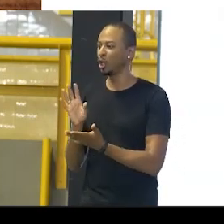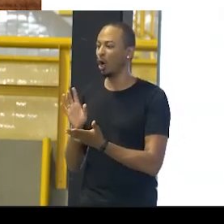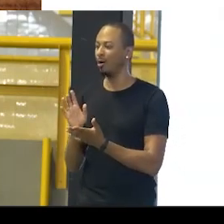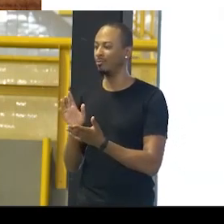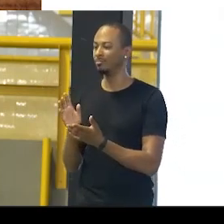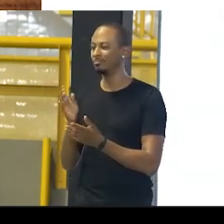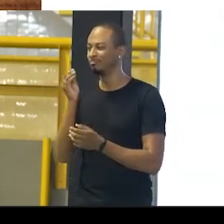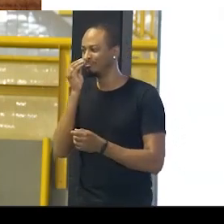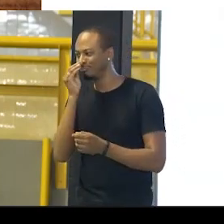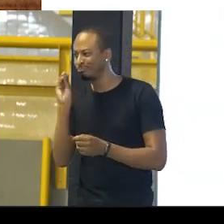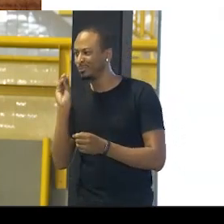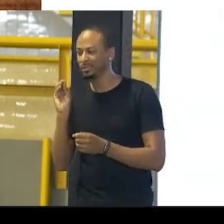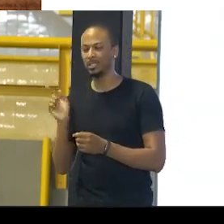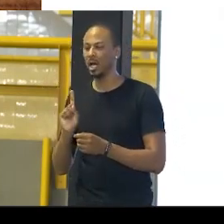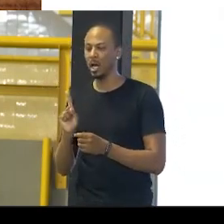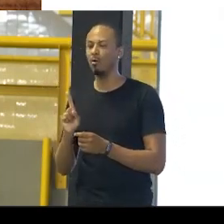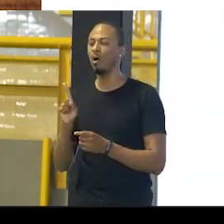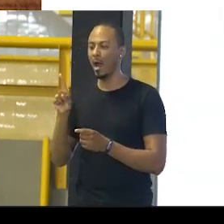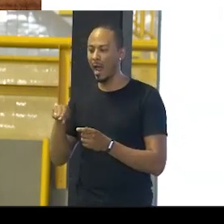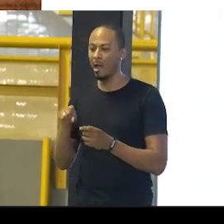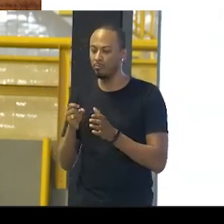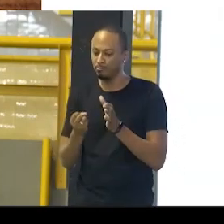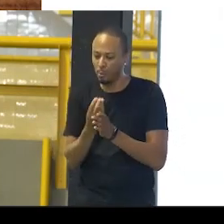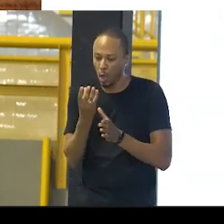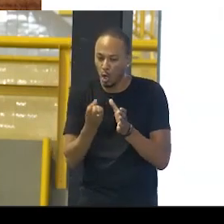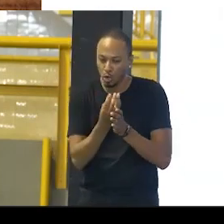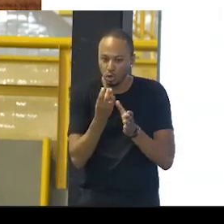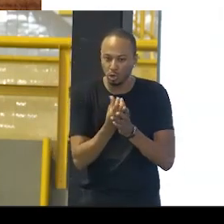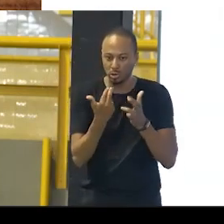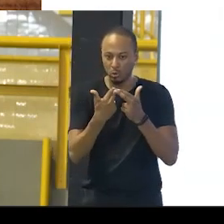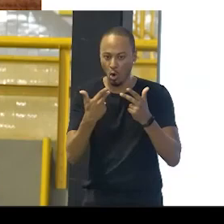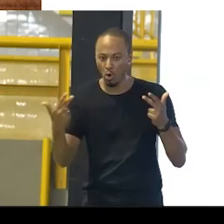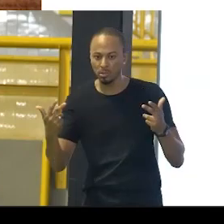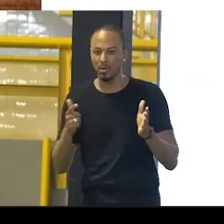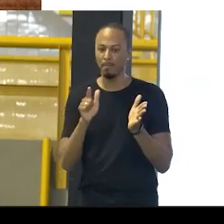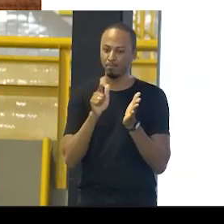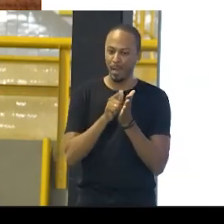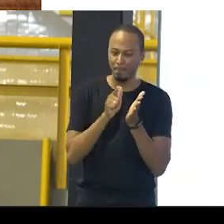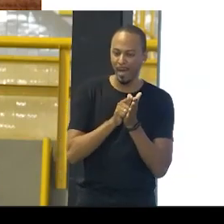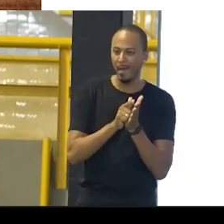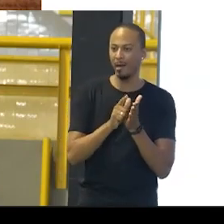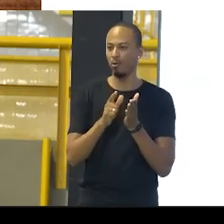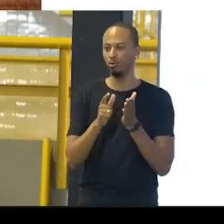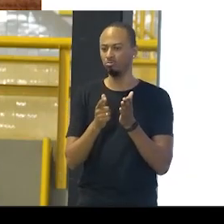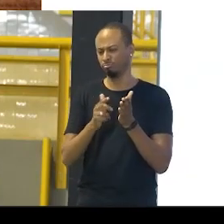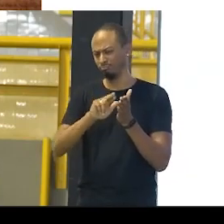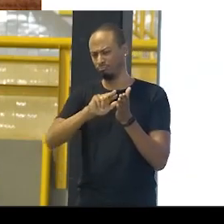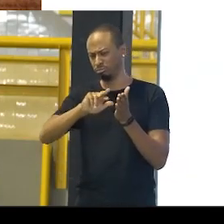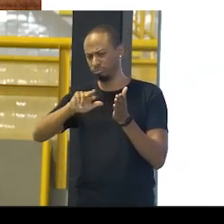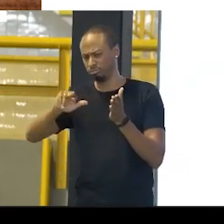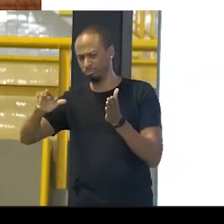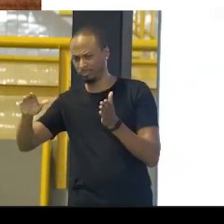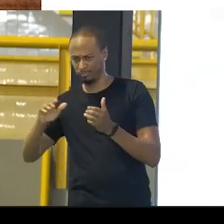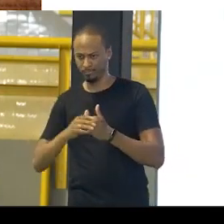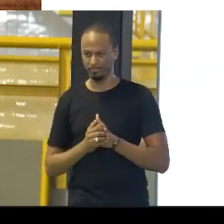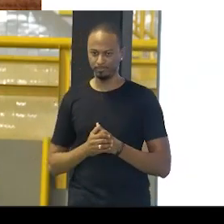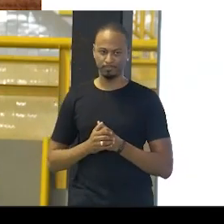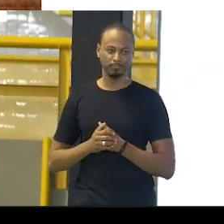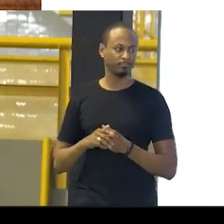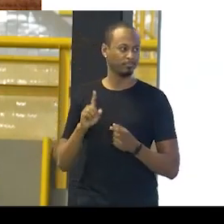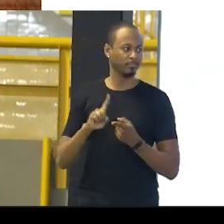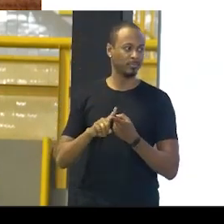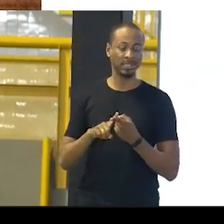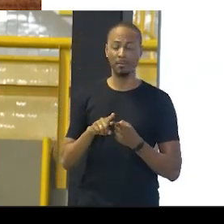o custo-benefício. Né? Você está aqui, nesse exato momento, porque você chegou à conclusão que o benefício que isso aqui